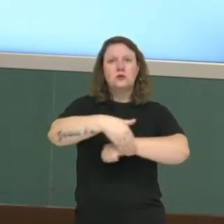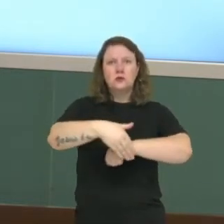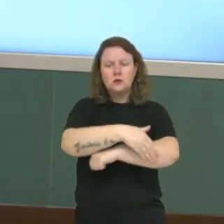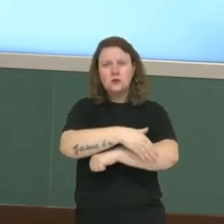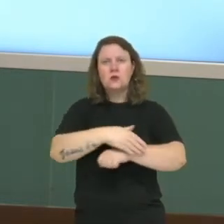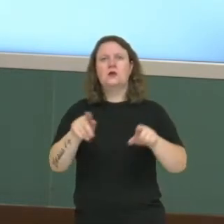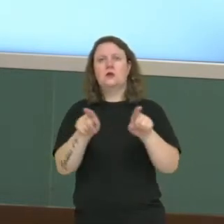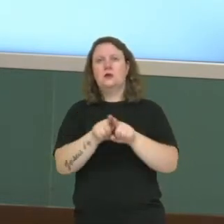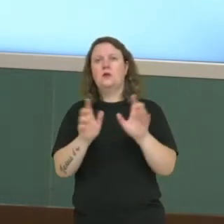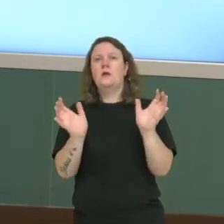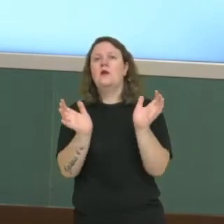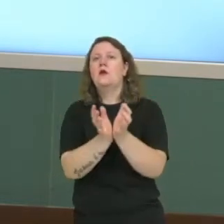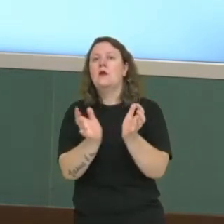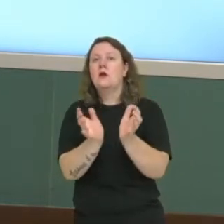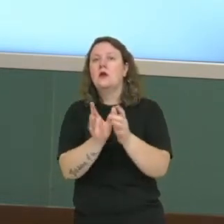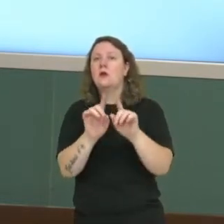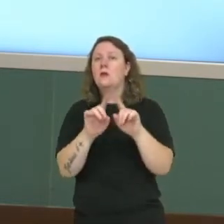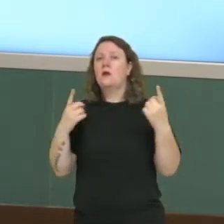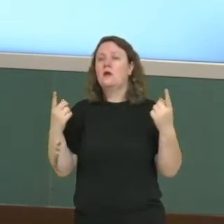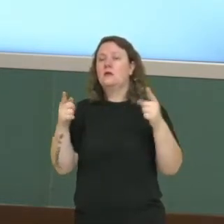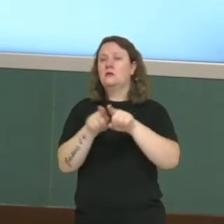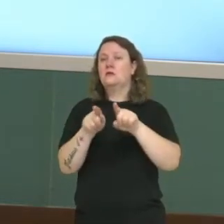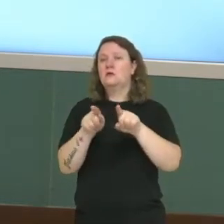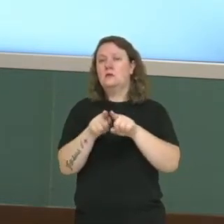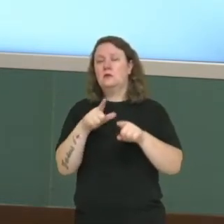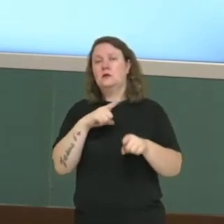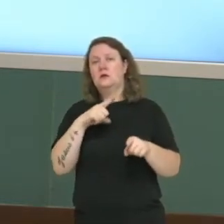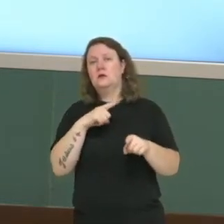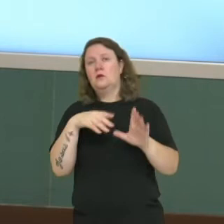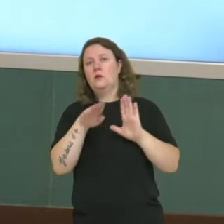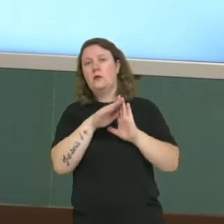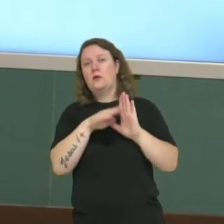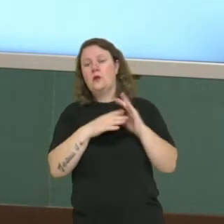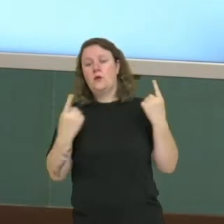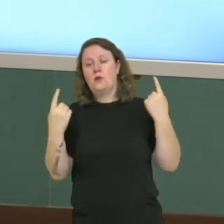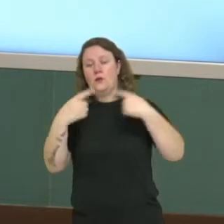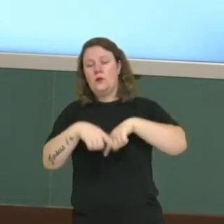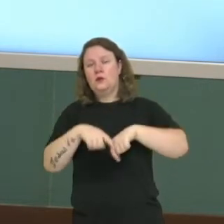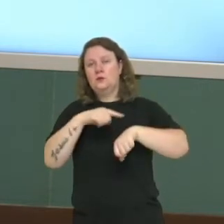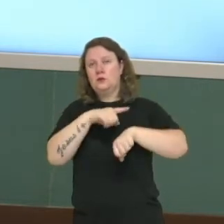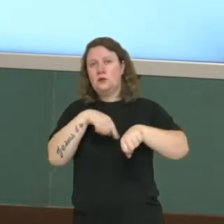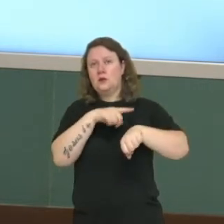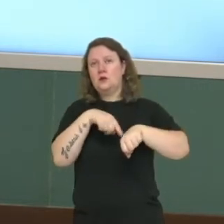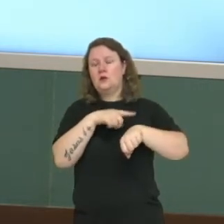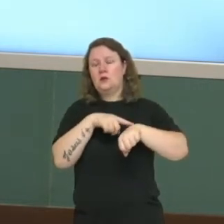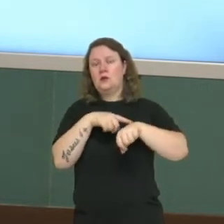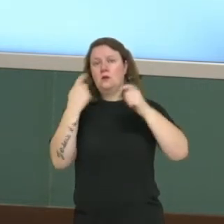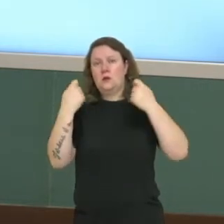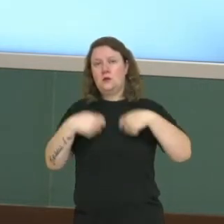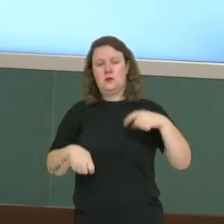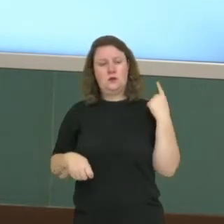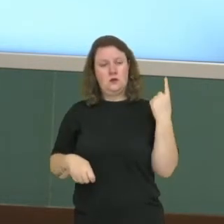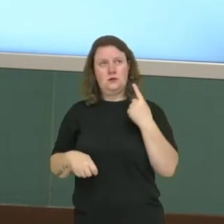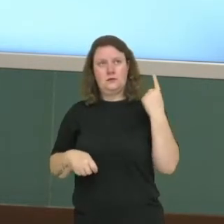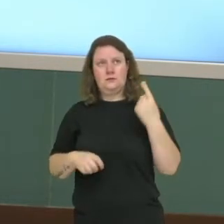em equipe, mas também existem etapas contra o relógio, que o atleta tem que fazer sozinho.